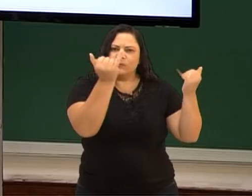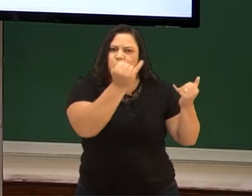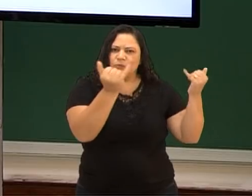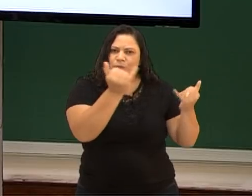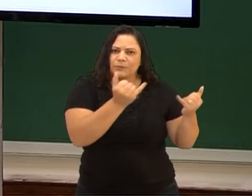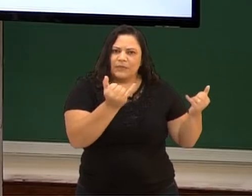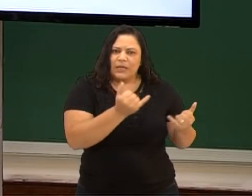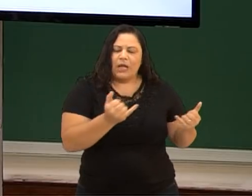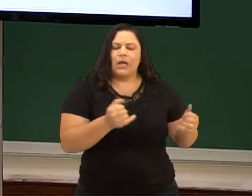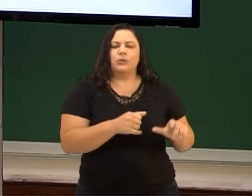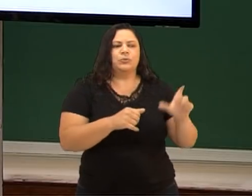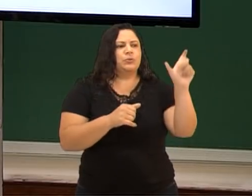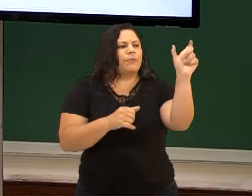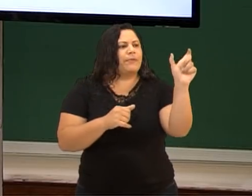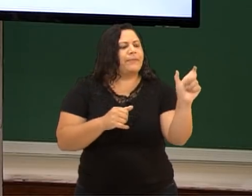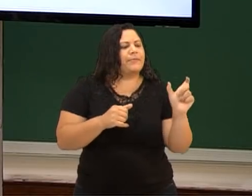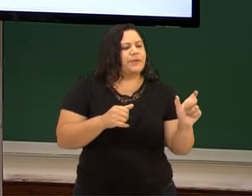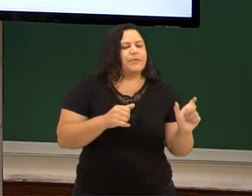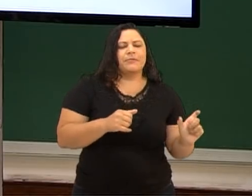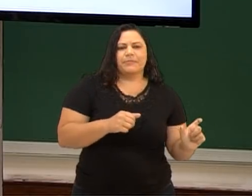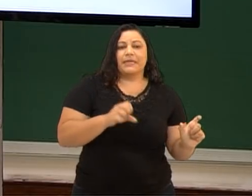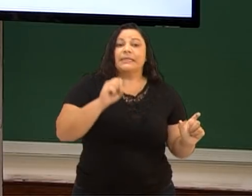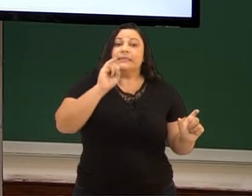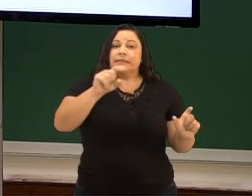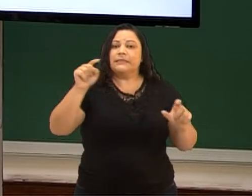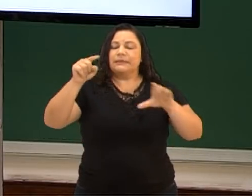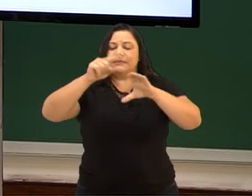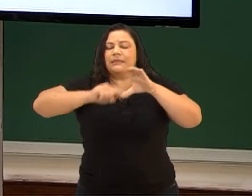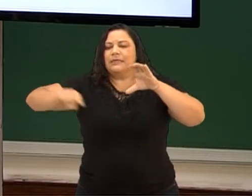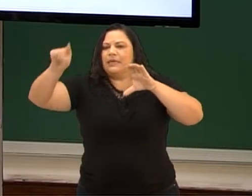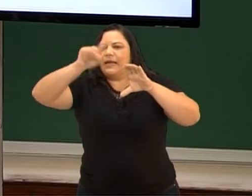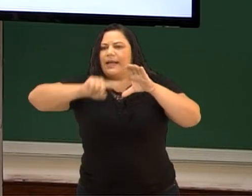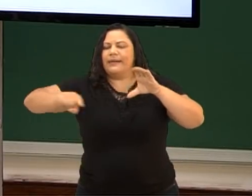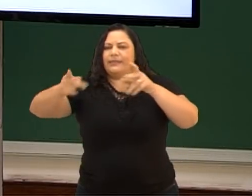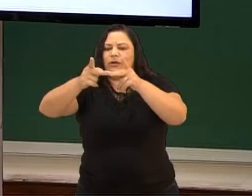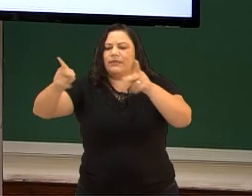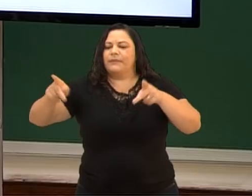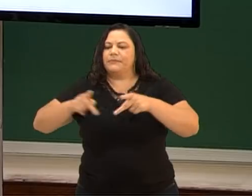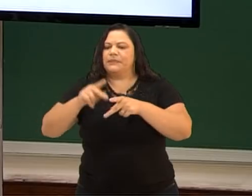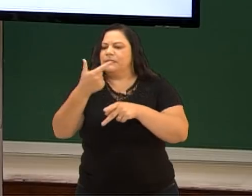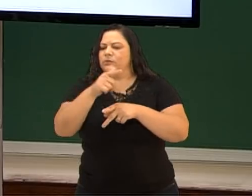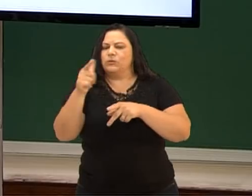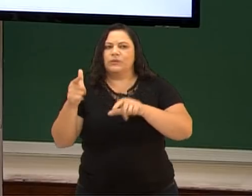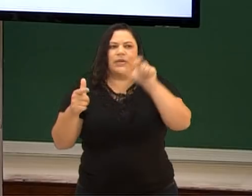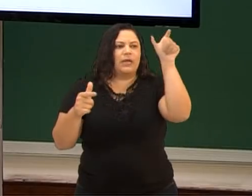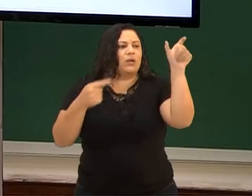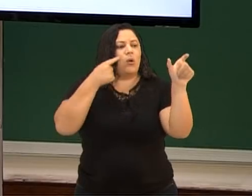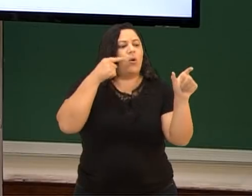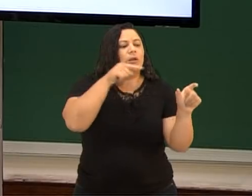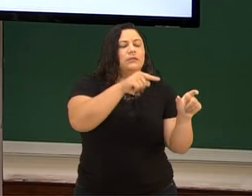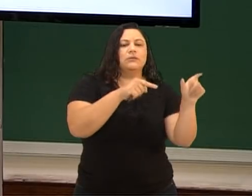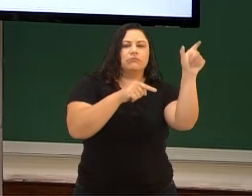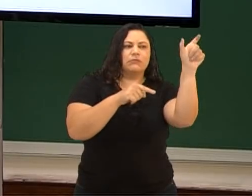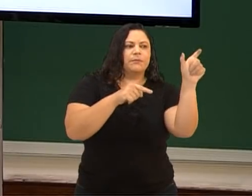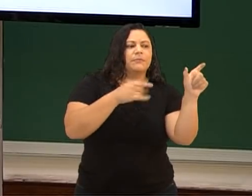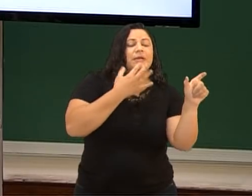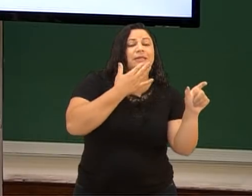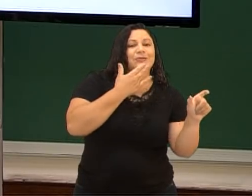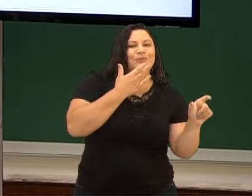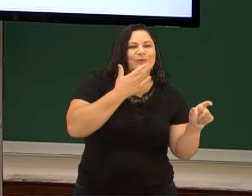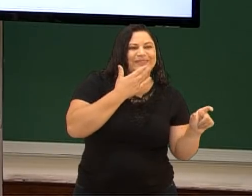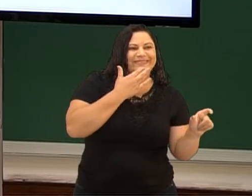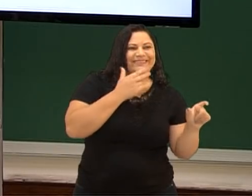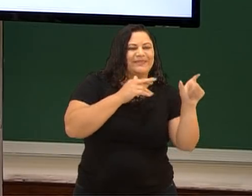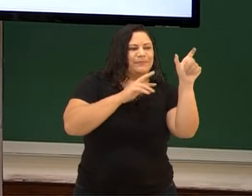se acaso no gráfico não apareçam essas informações aqui em volta, vocês podem olhar pela legenda e pelas cores. Olha a